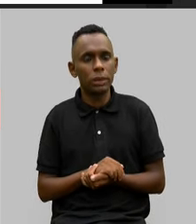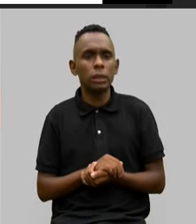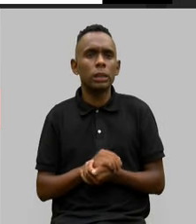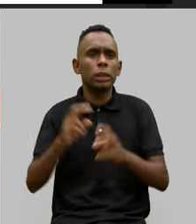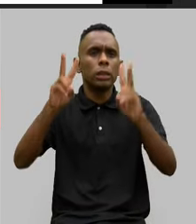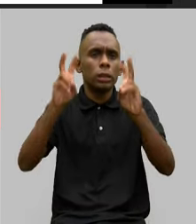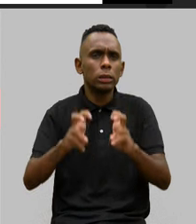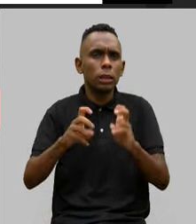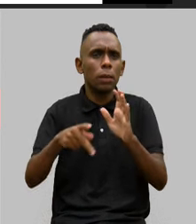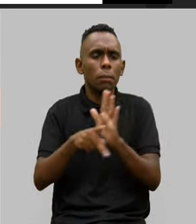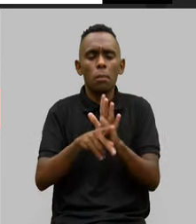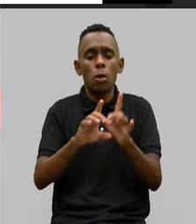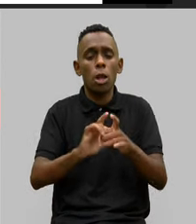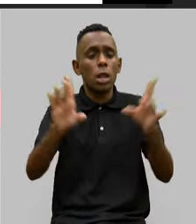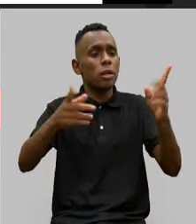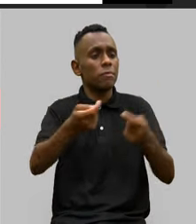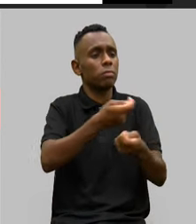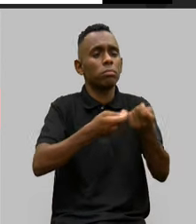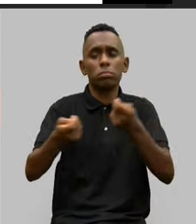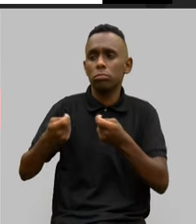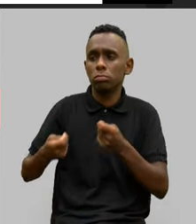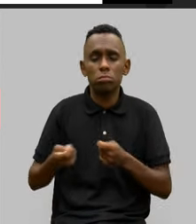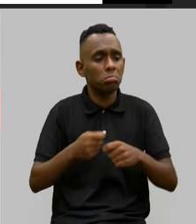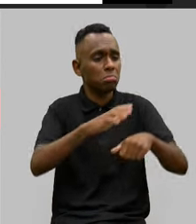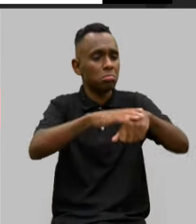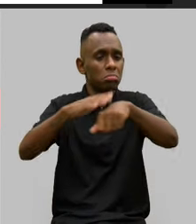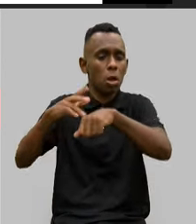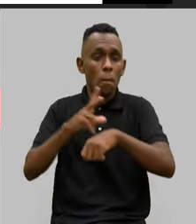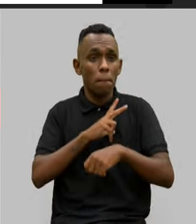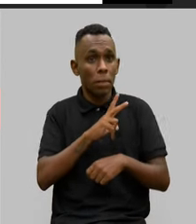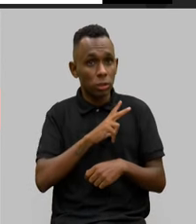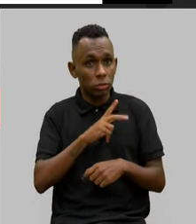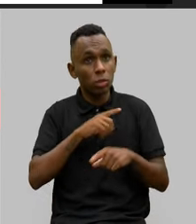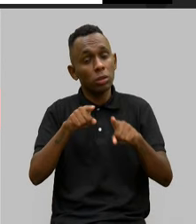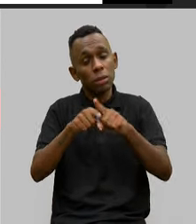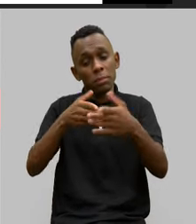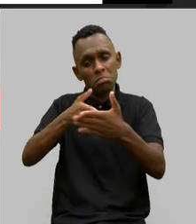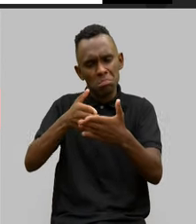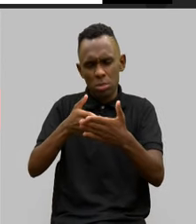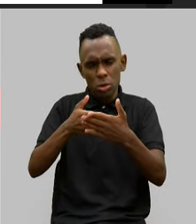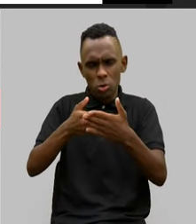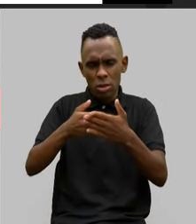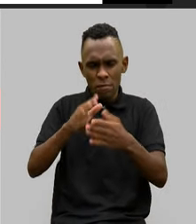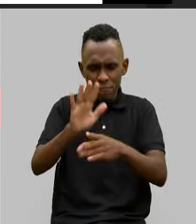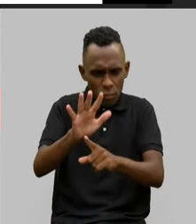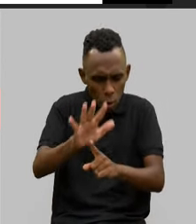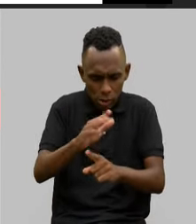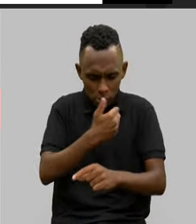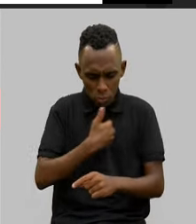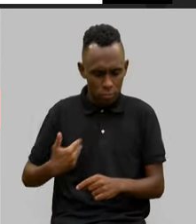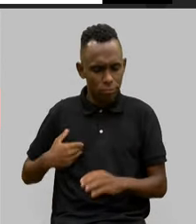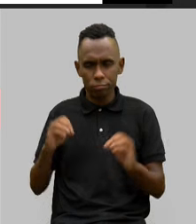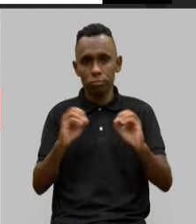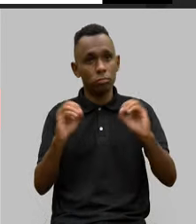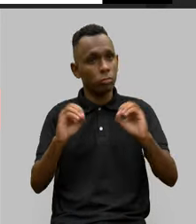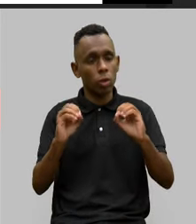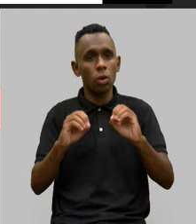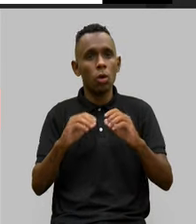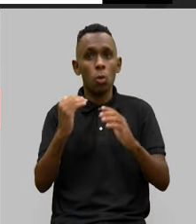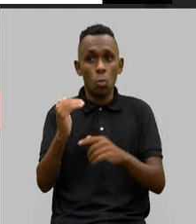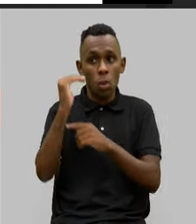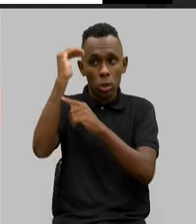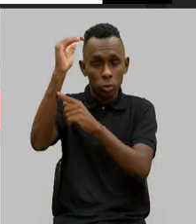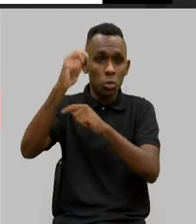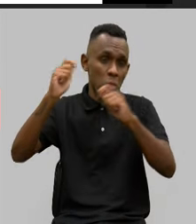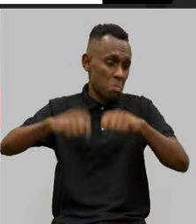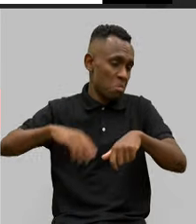princípio de livre mercado e liberdade individual e limitação do governo eh onde os adultos devem ter condições de